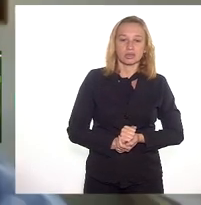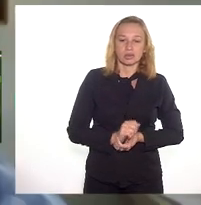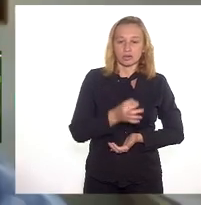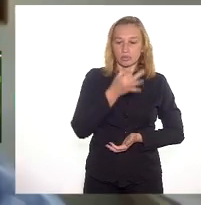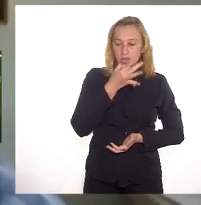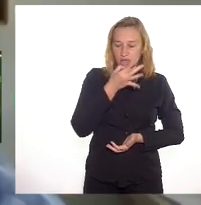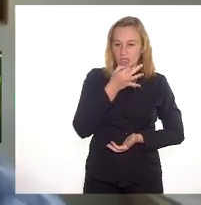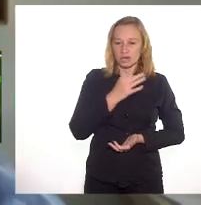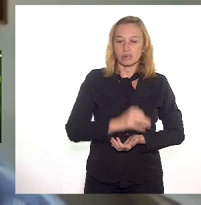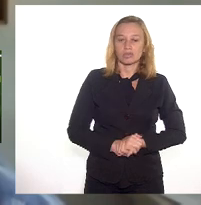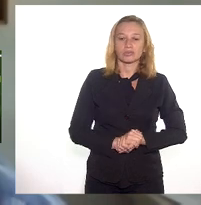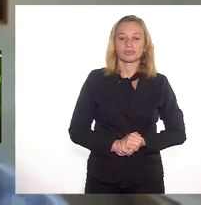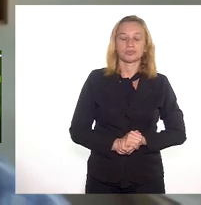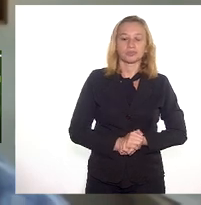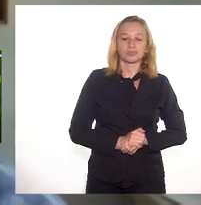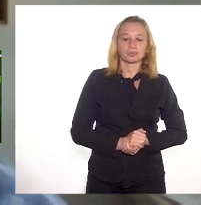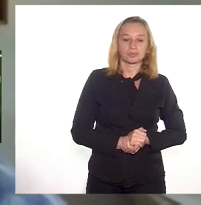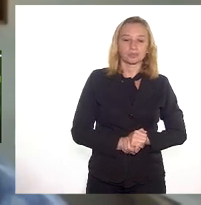que implicaram